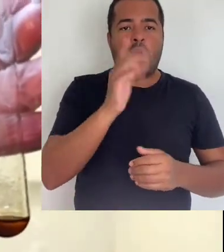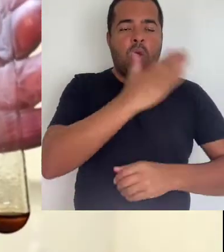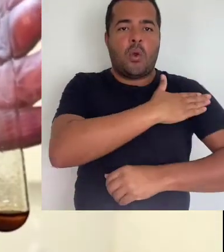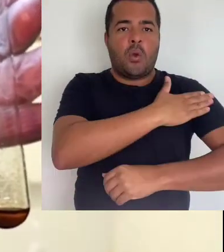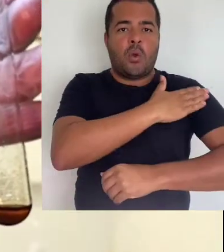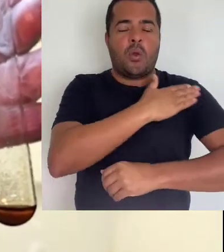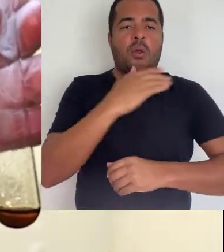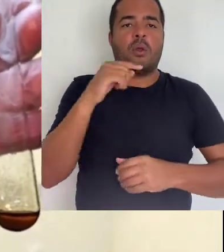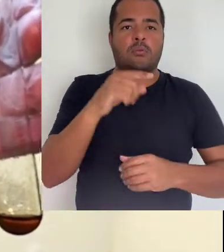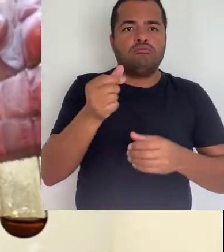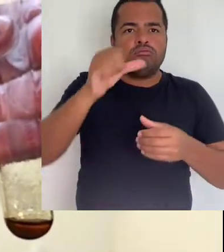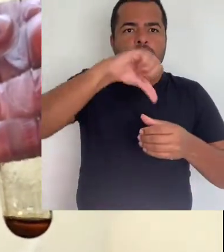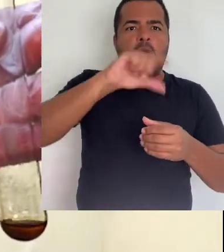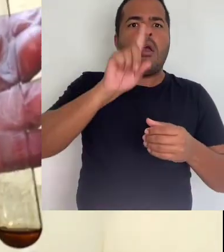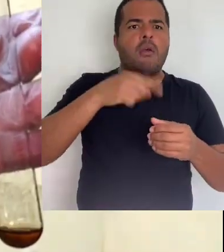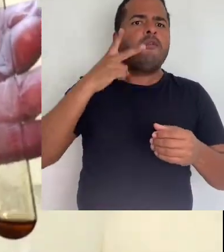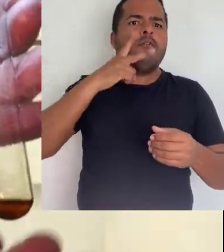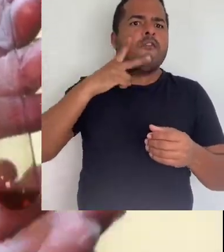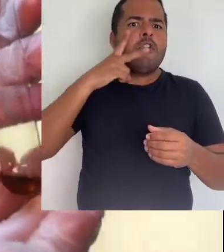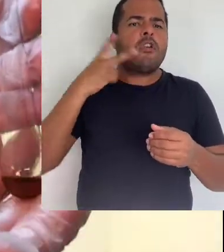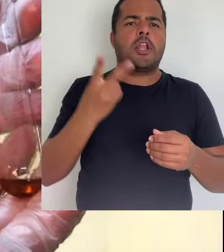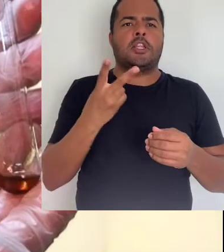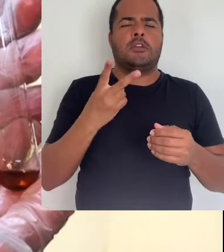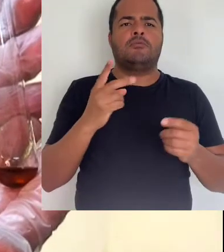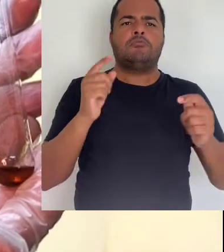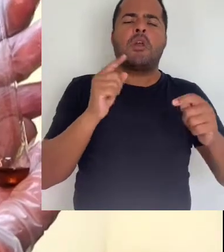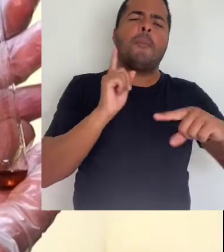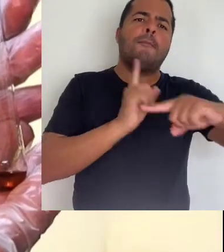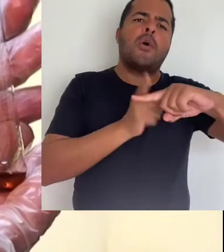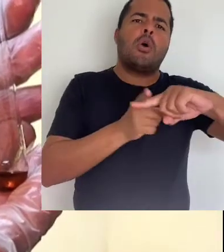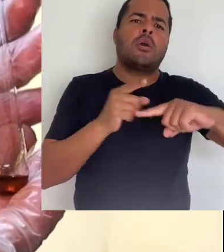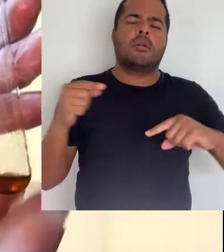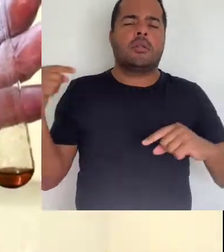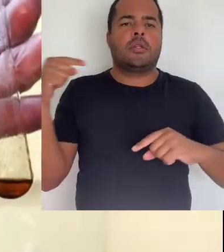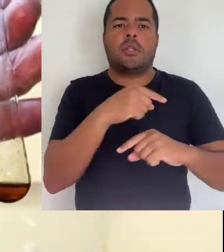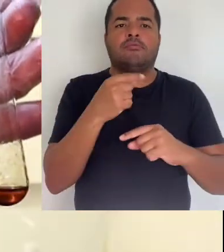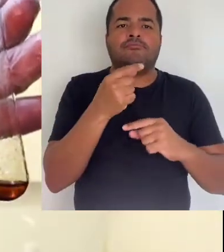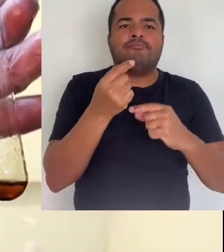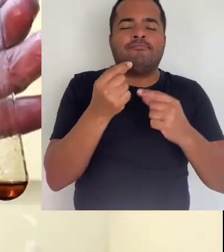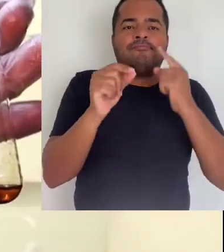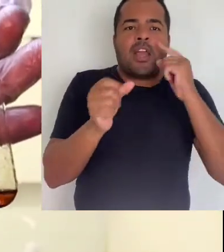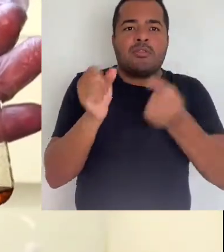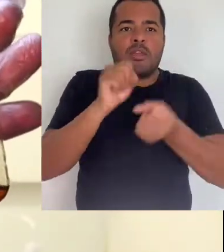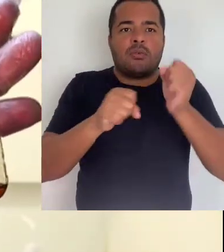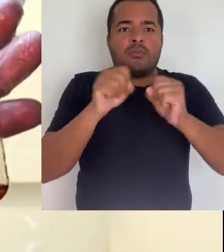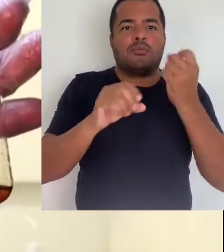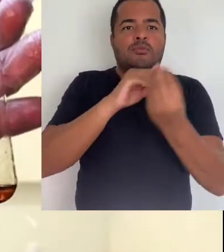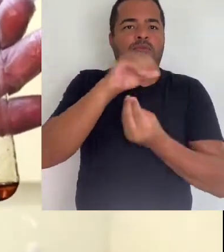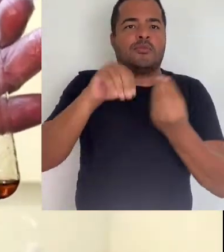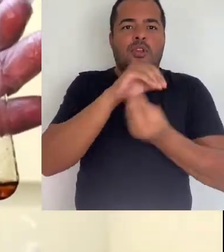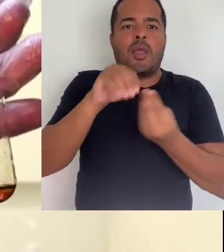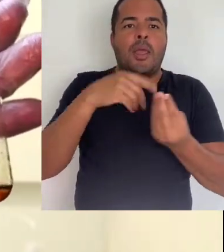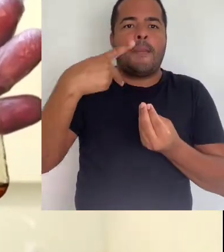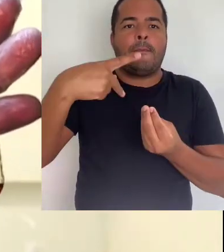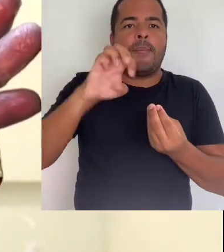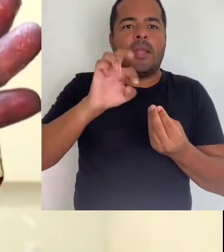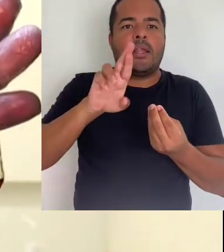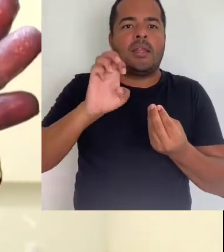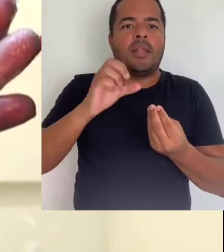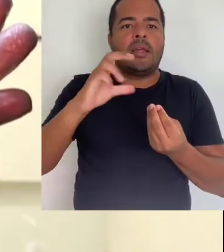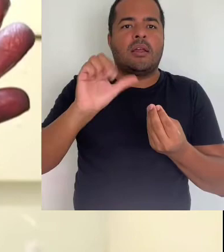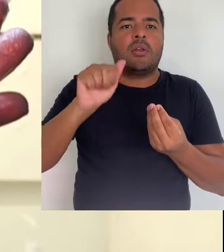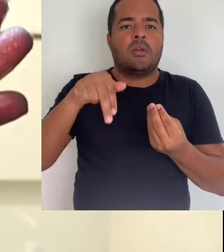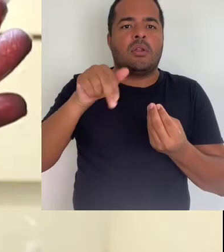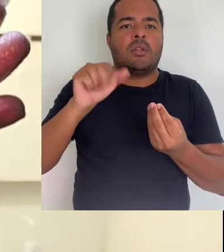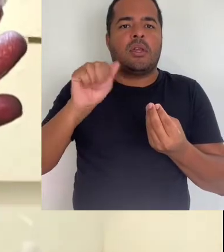O tubo de ensaio ao qual eu coloquei o álcool de partida, ele ficou violeta, justamente porque ele não reagiu, certo,